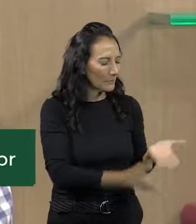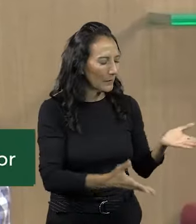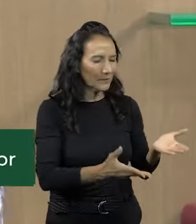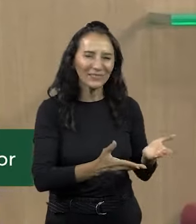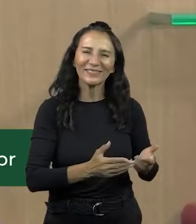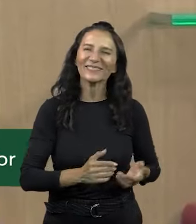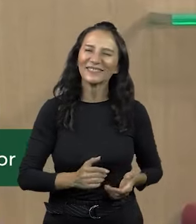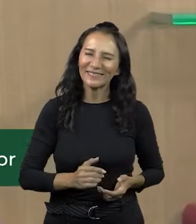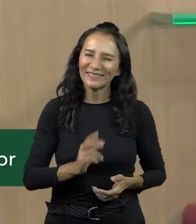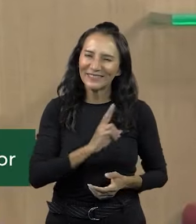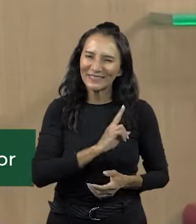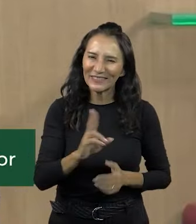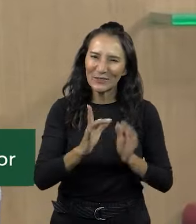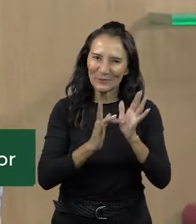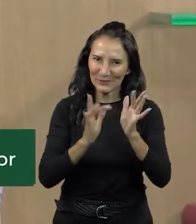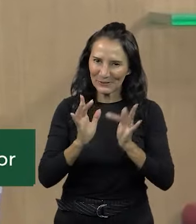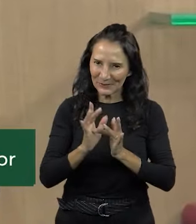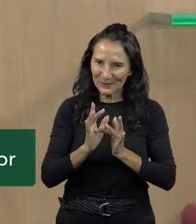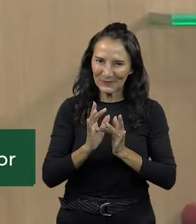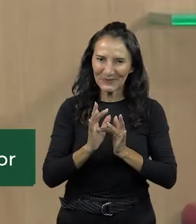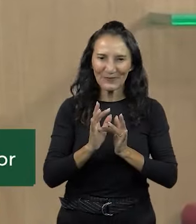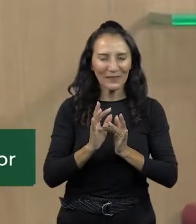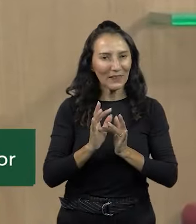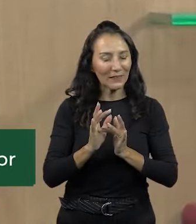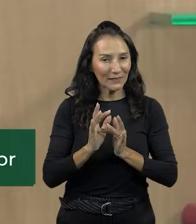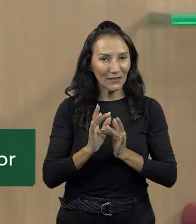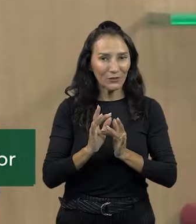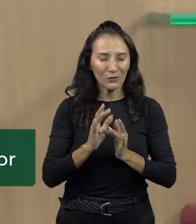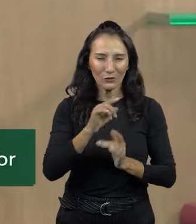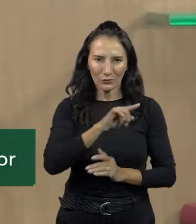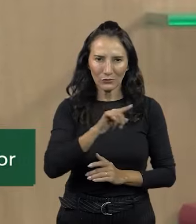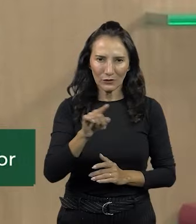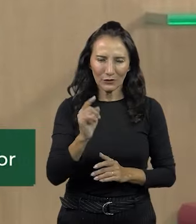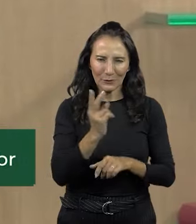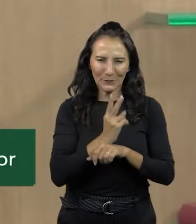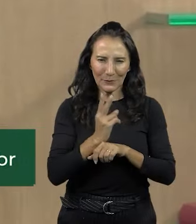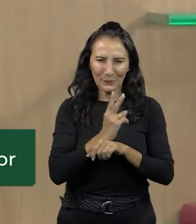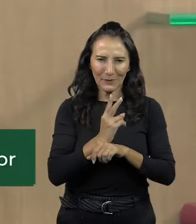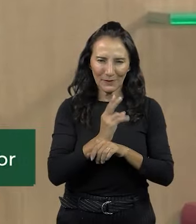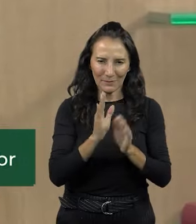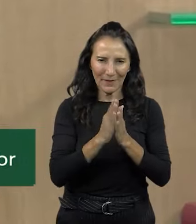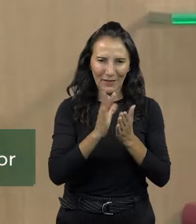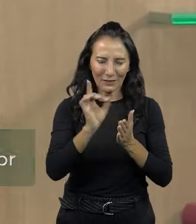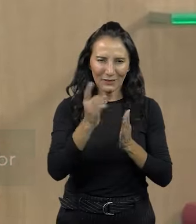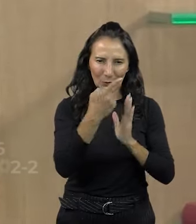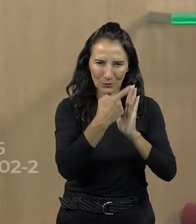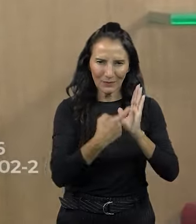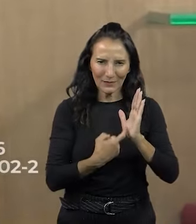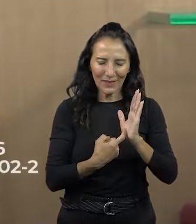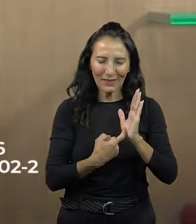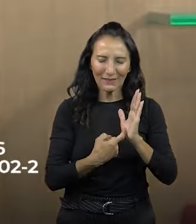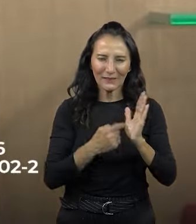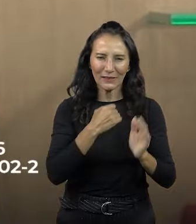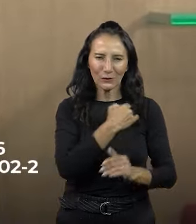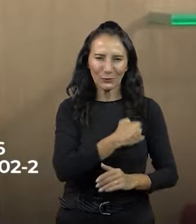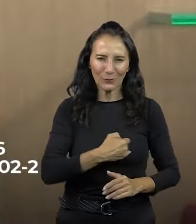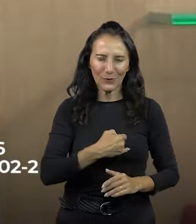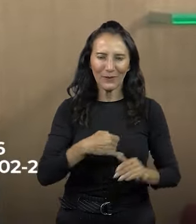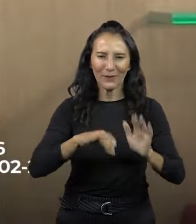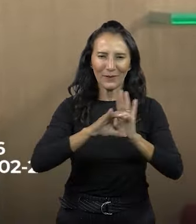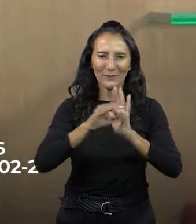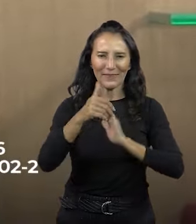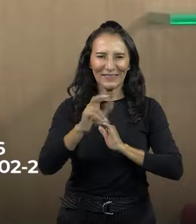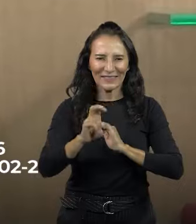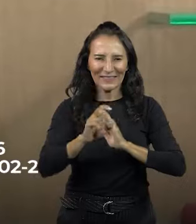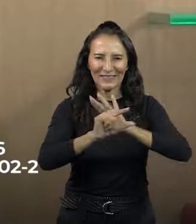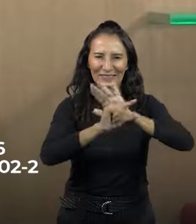também em nome de Jesus então enquanto você encontra aí João Capítulo 15 Versículos 16